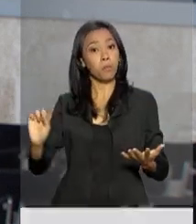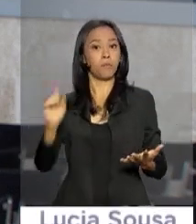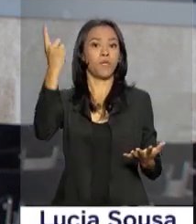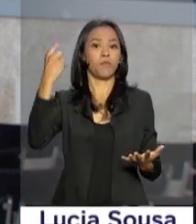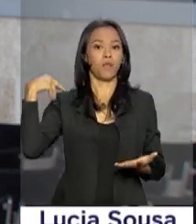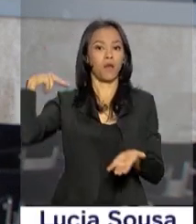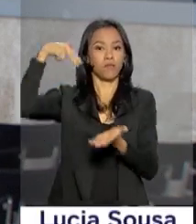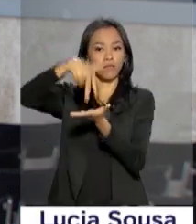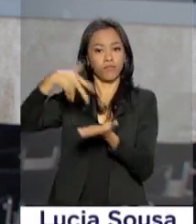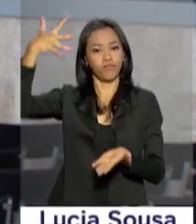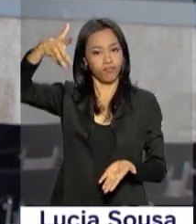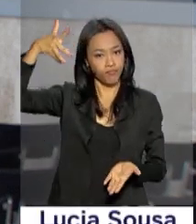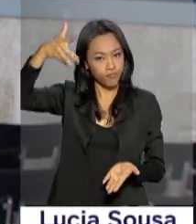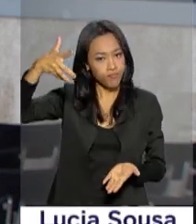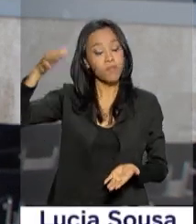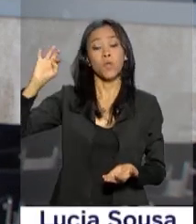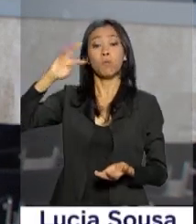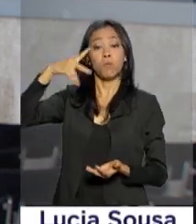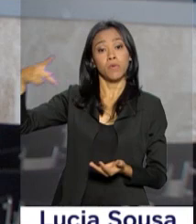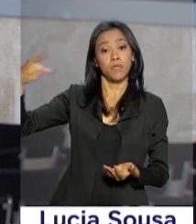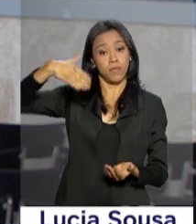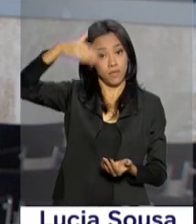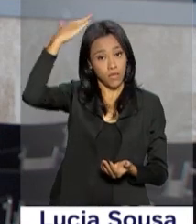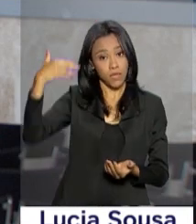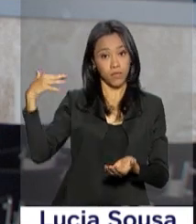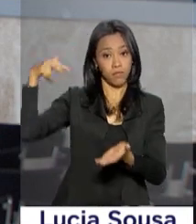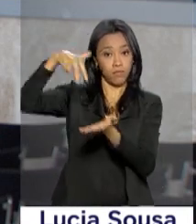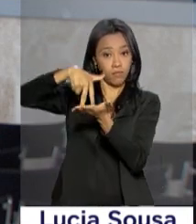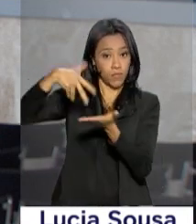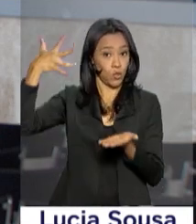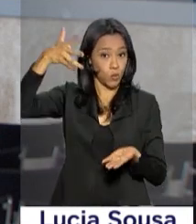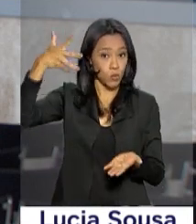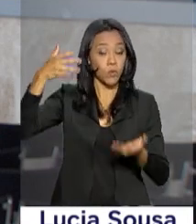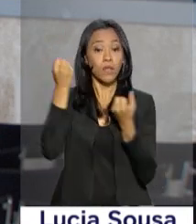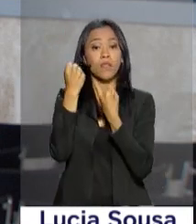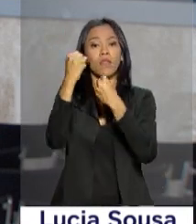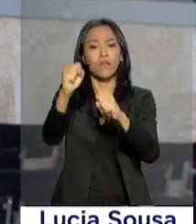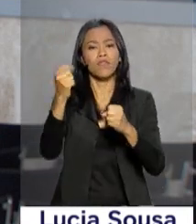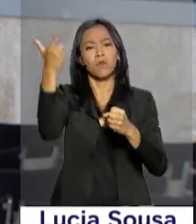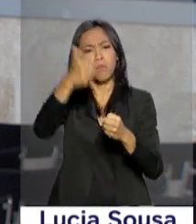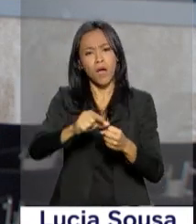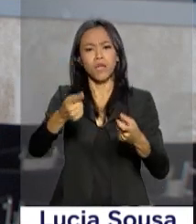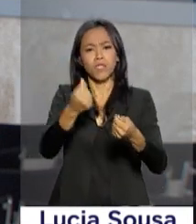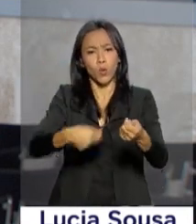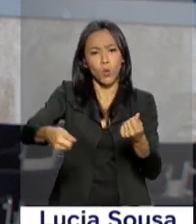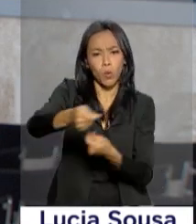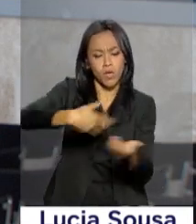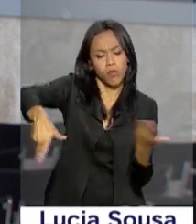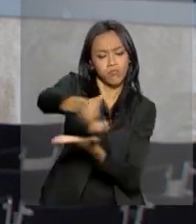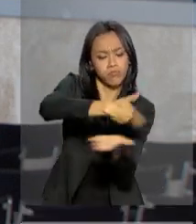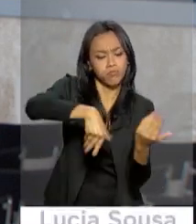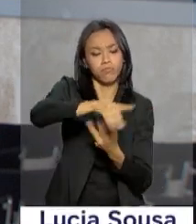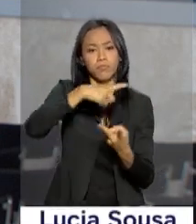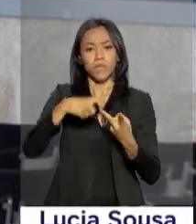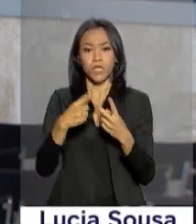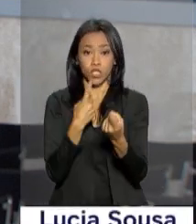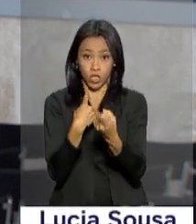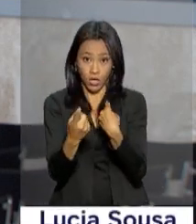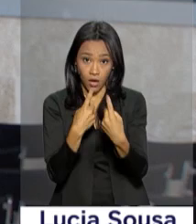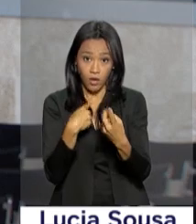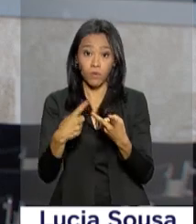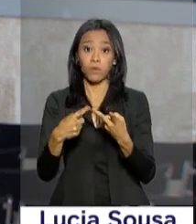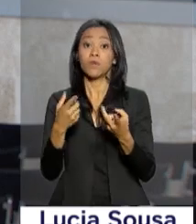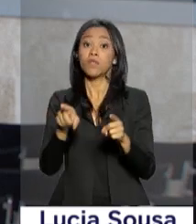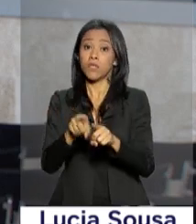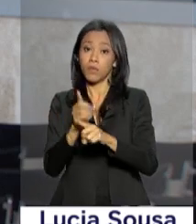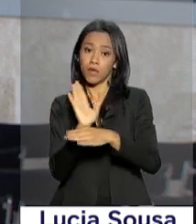plenária no discurso o presidente michel temer defendeu mais integração econômica diálogo e solidariedade